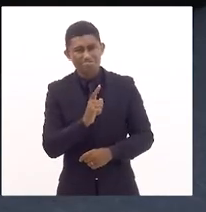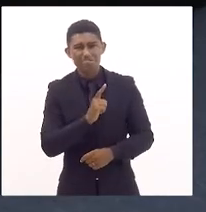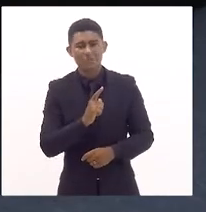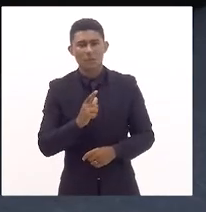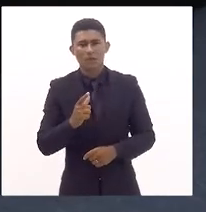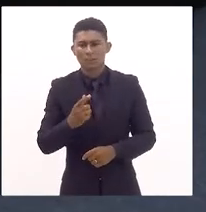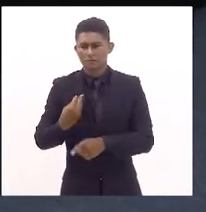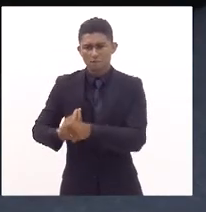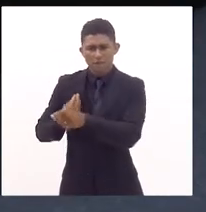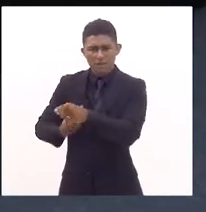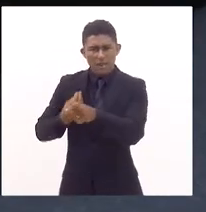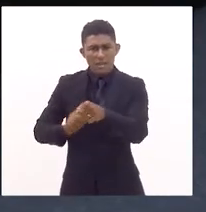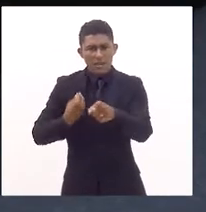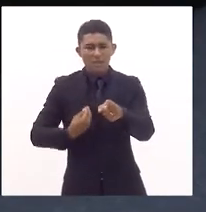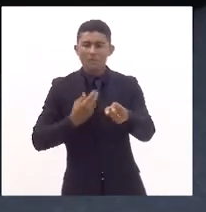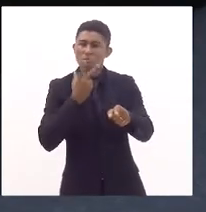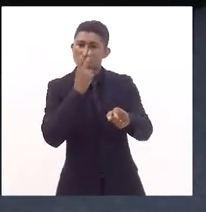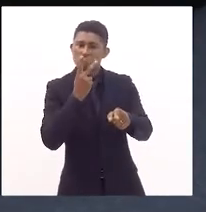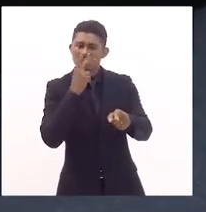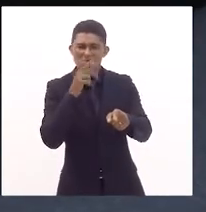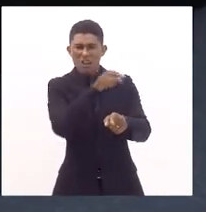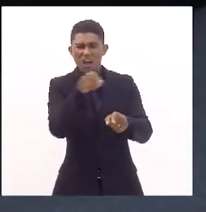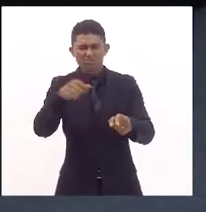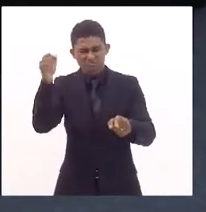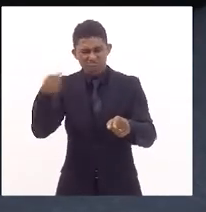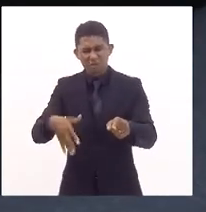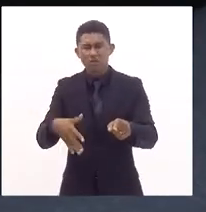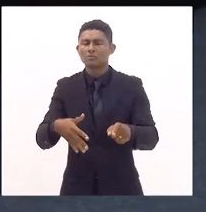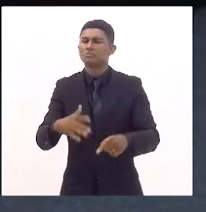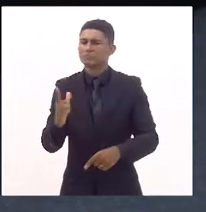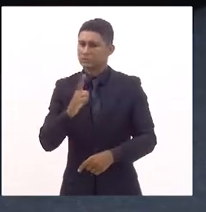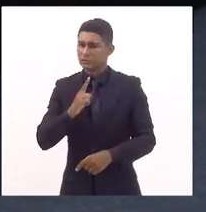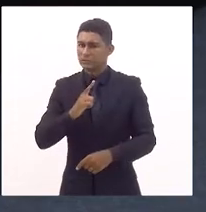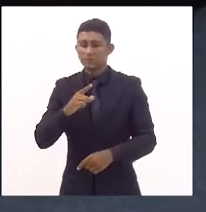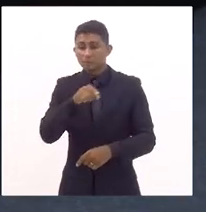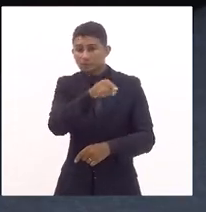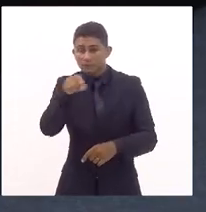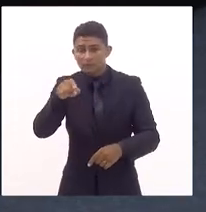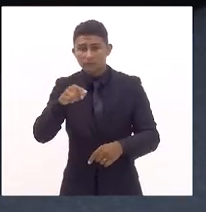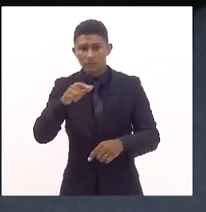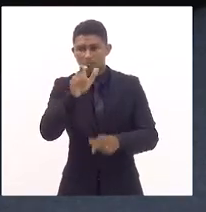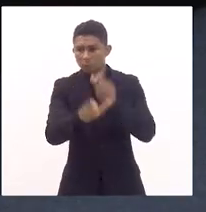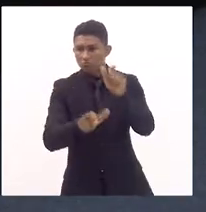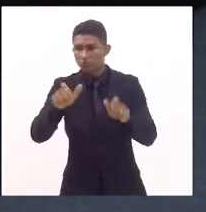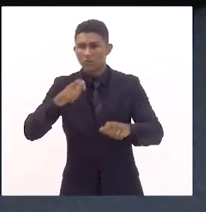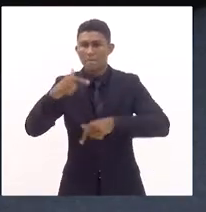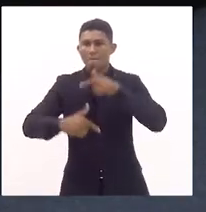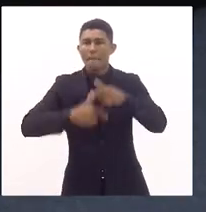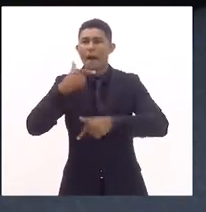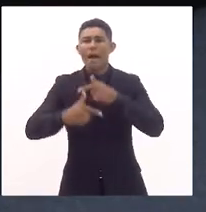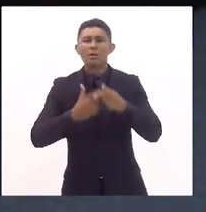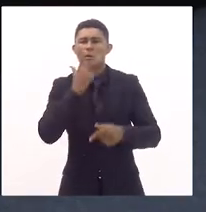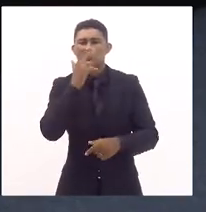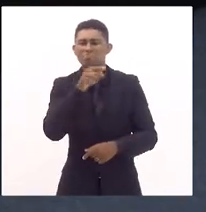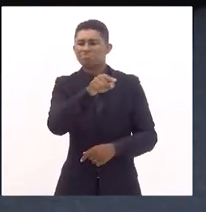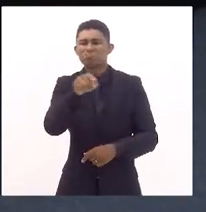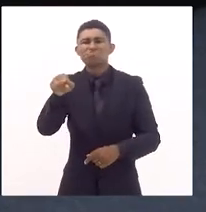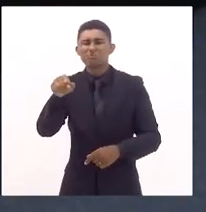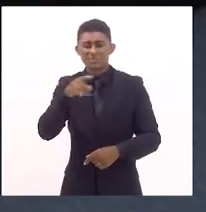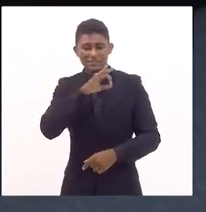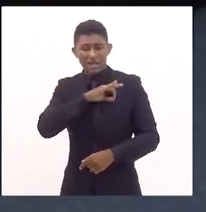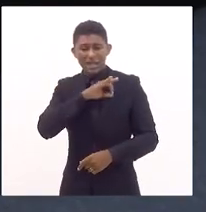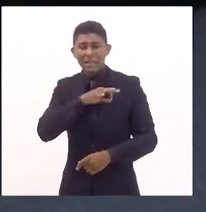vida, vários trabalhadores e trabalhadoras vivendo na informalidade ou completamente sem